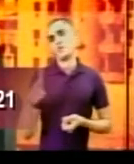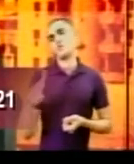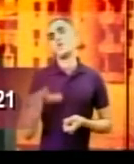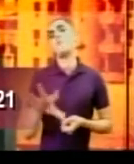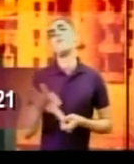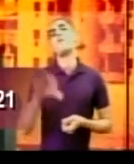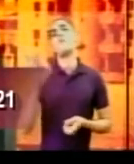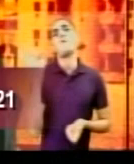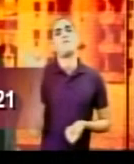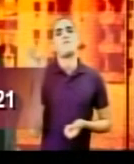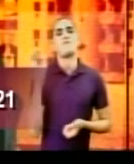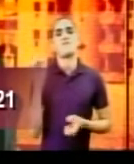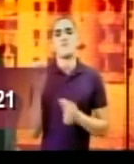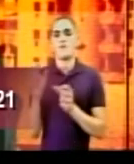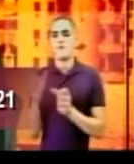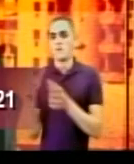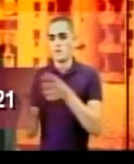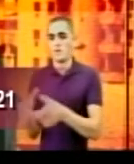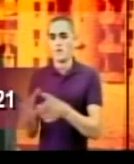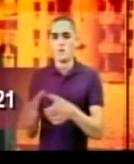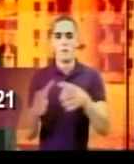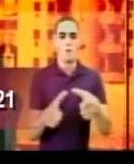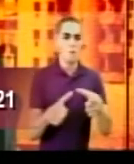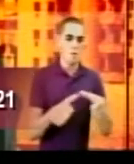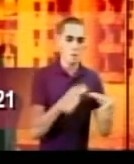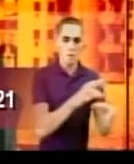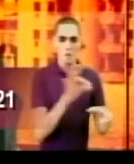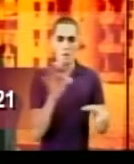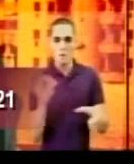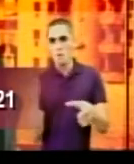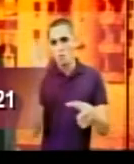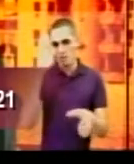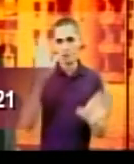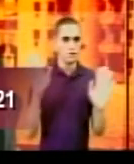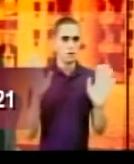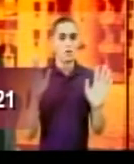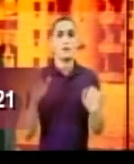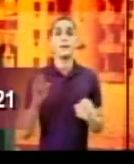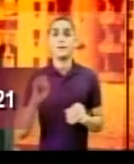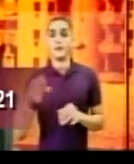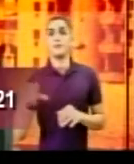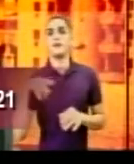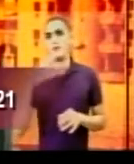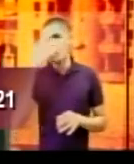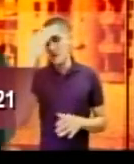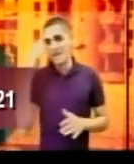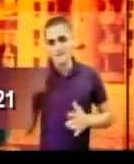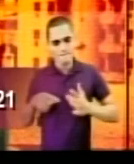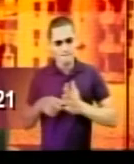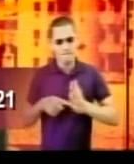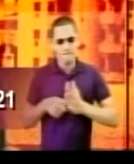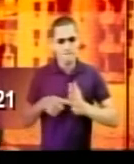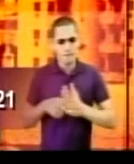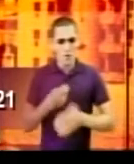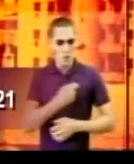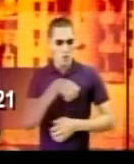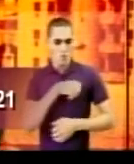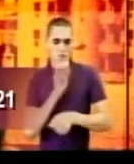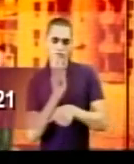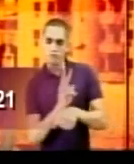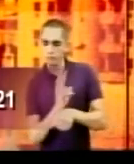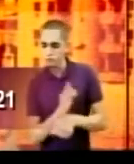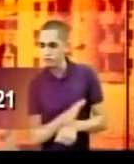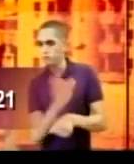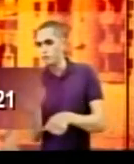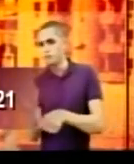preferência para esse ou para aquele. Houve a denúncia, ou o fiscal viu, ele tem que autuar